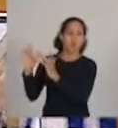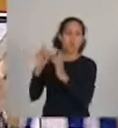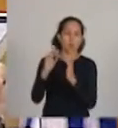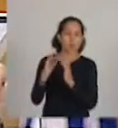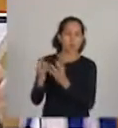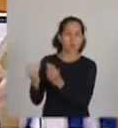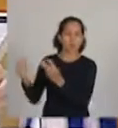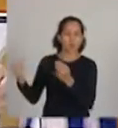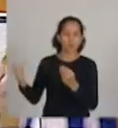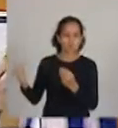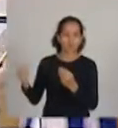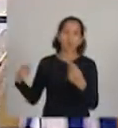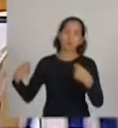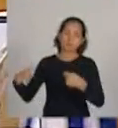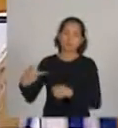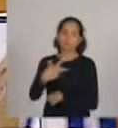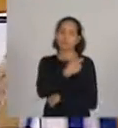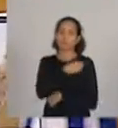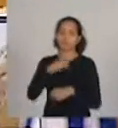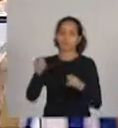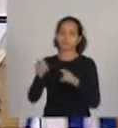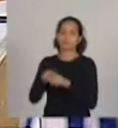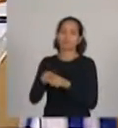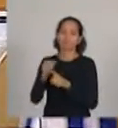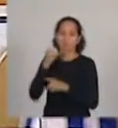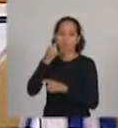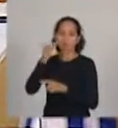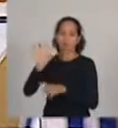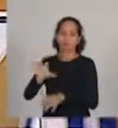estão expostos. Eles estão fazendo